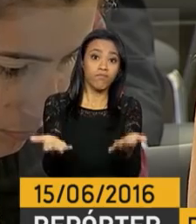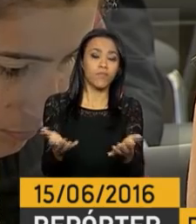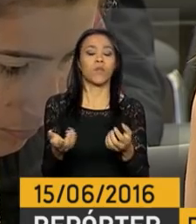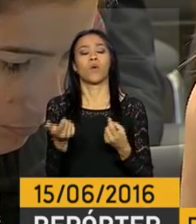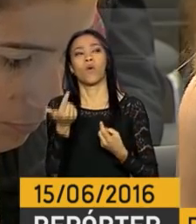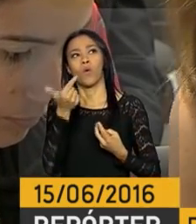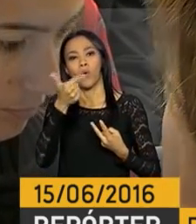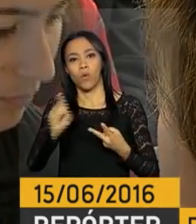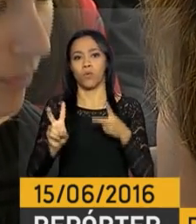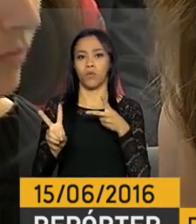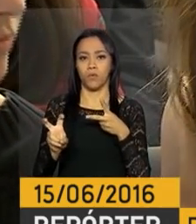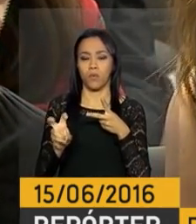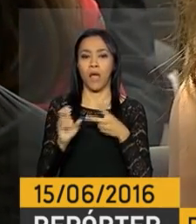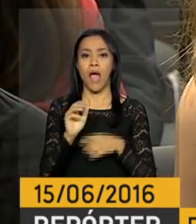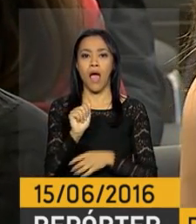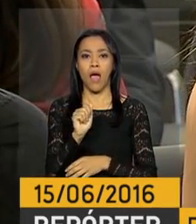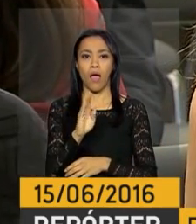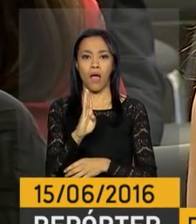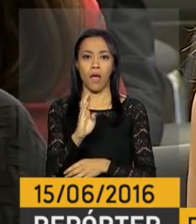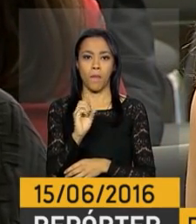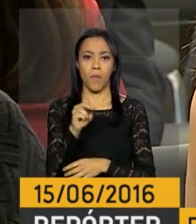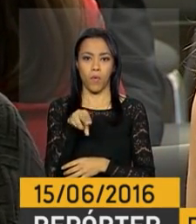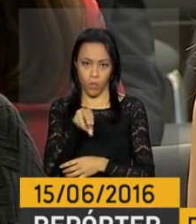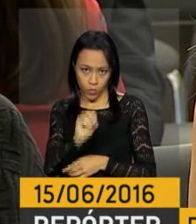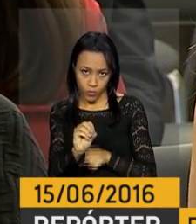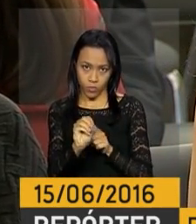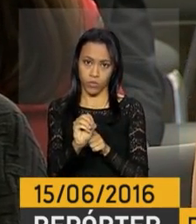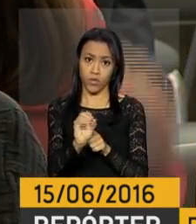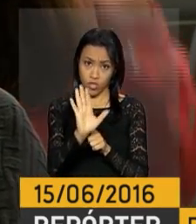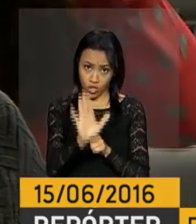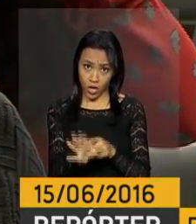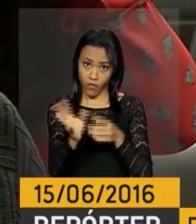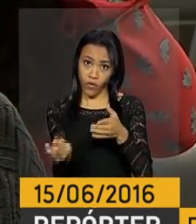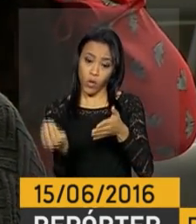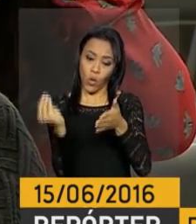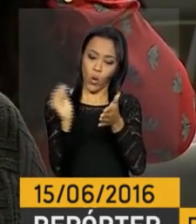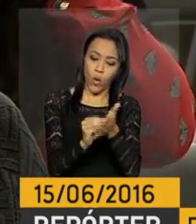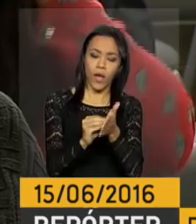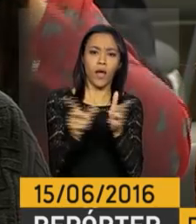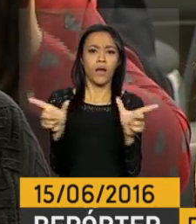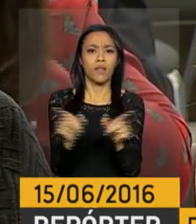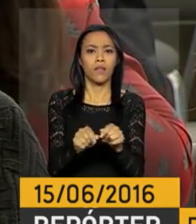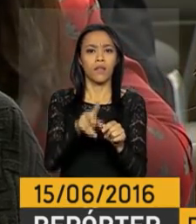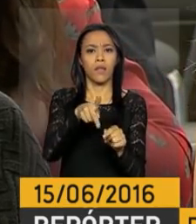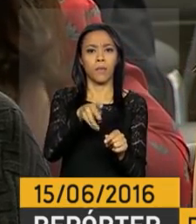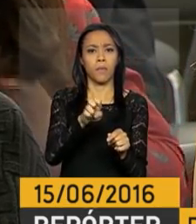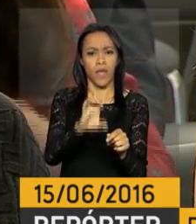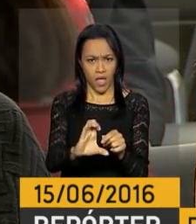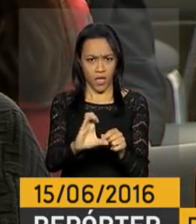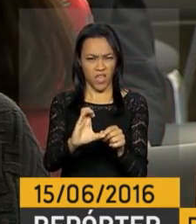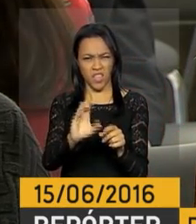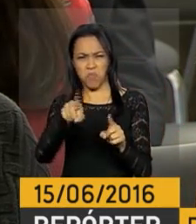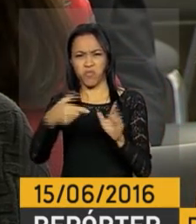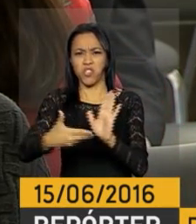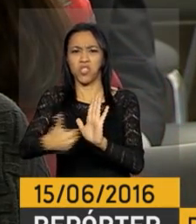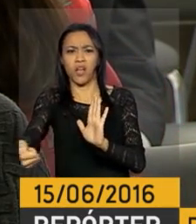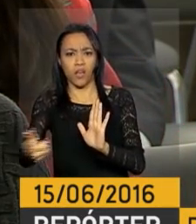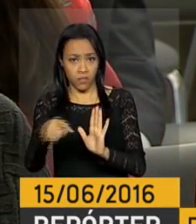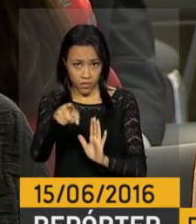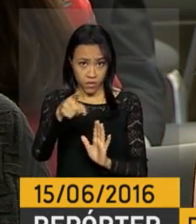do abono, que era uma coisa que chegou a ser considerada de ser colocada na PEC, foi retirada. O senhor defende